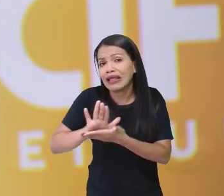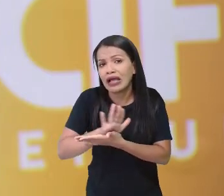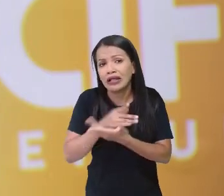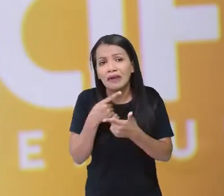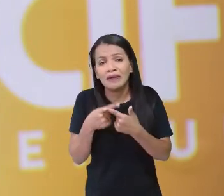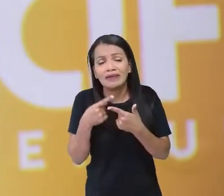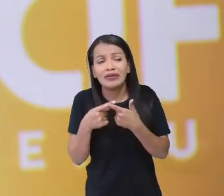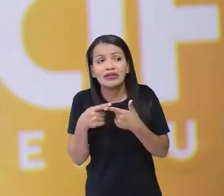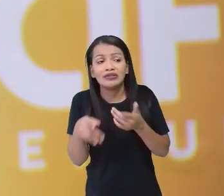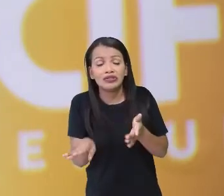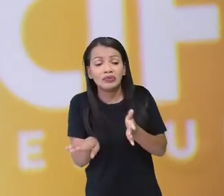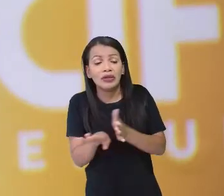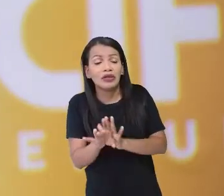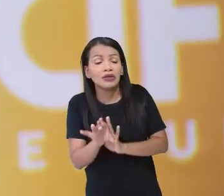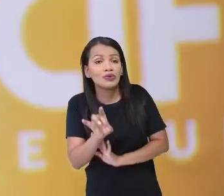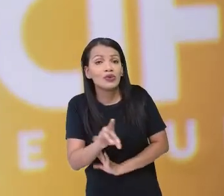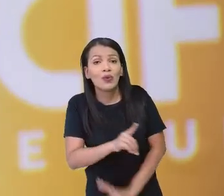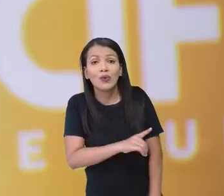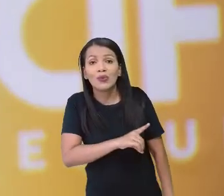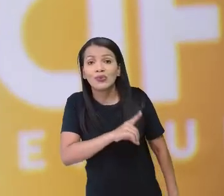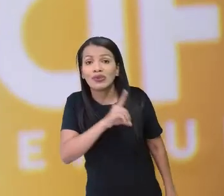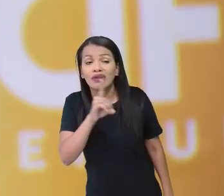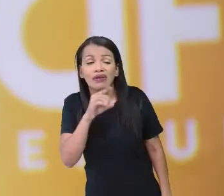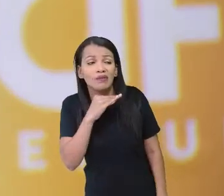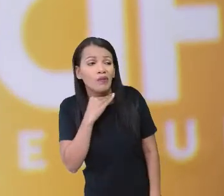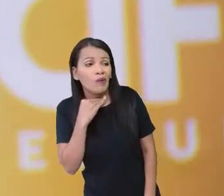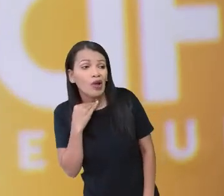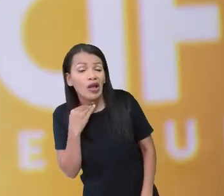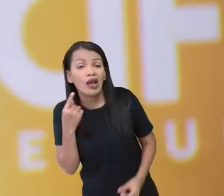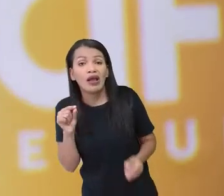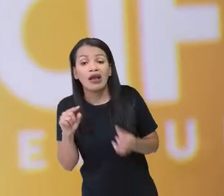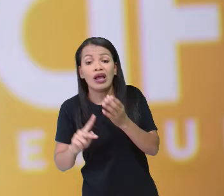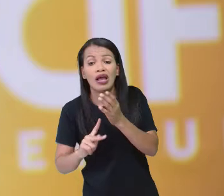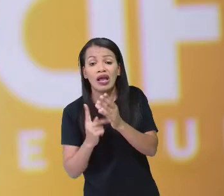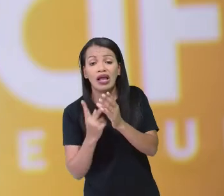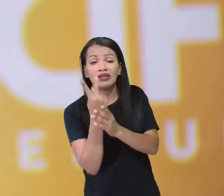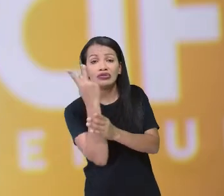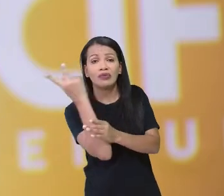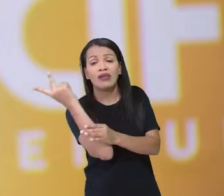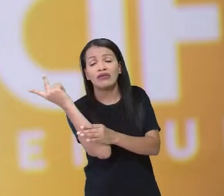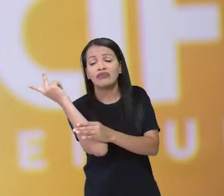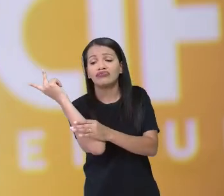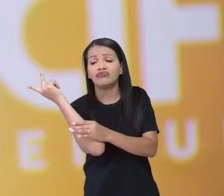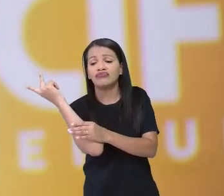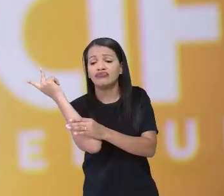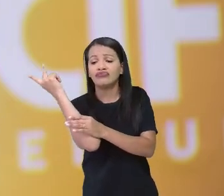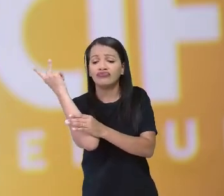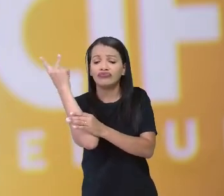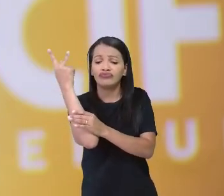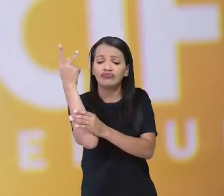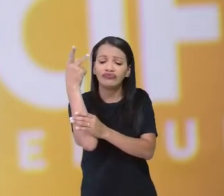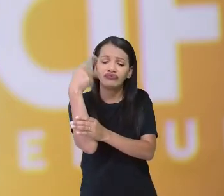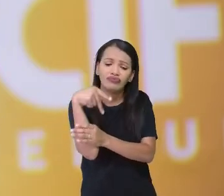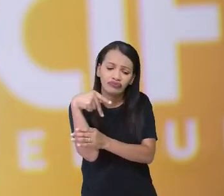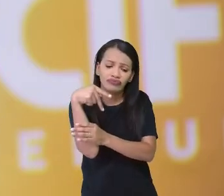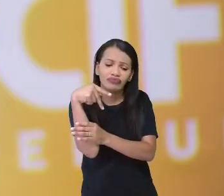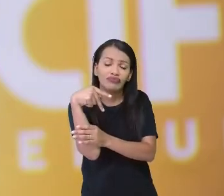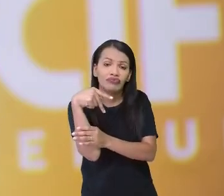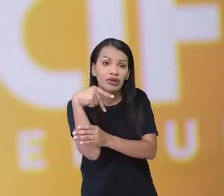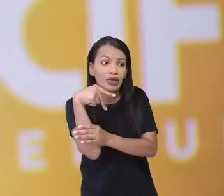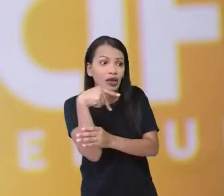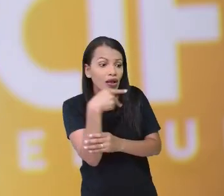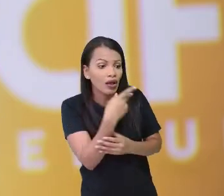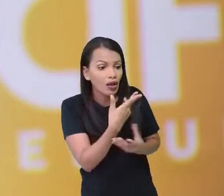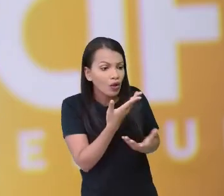não tinha água para nada. As plantas estavam secando, estava se acabando o